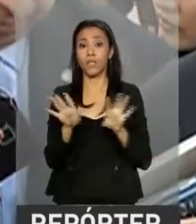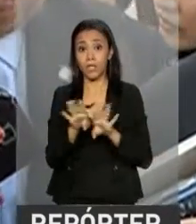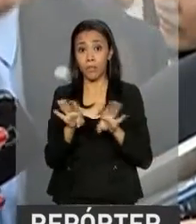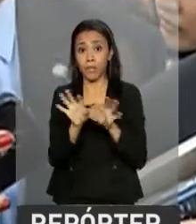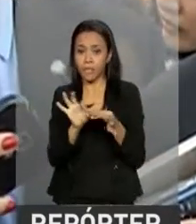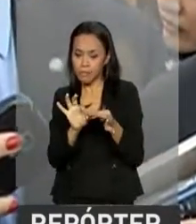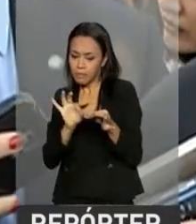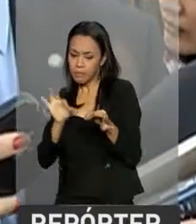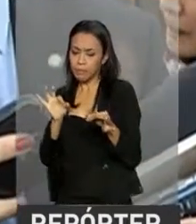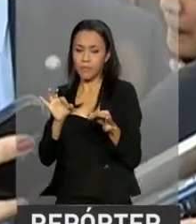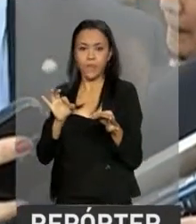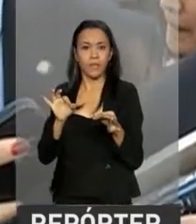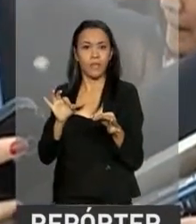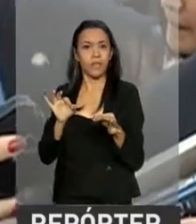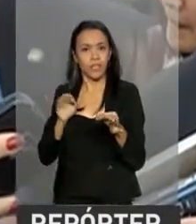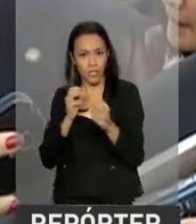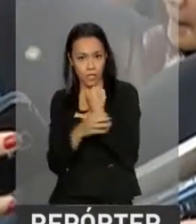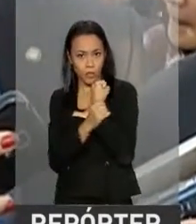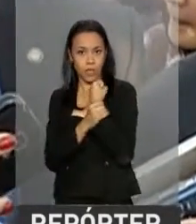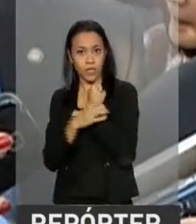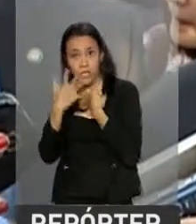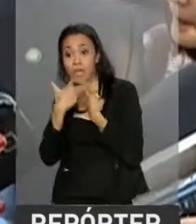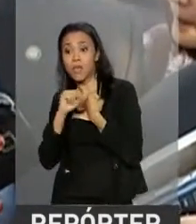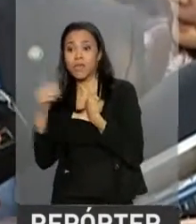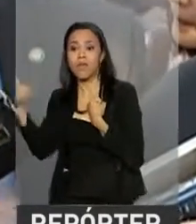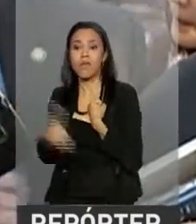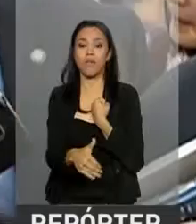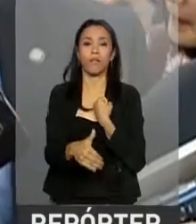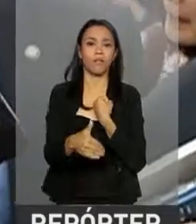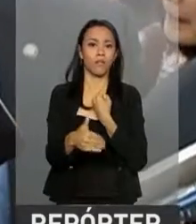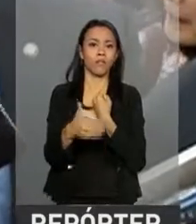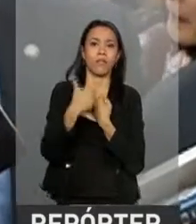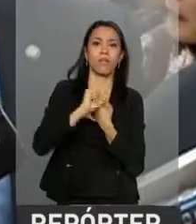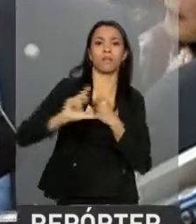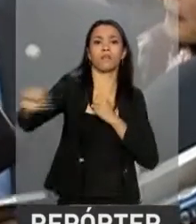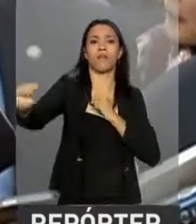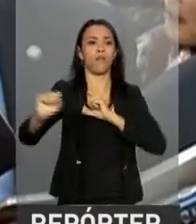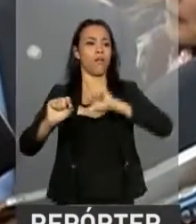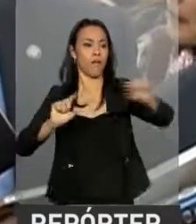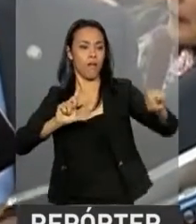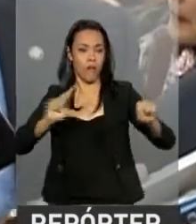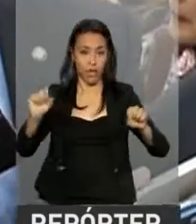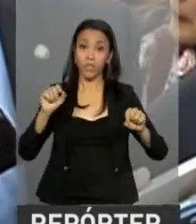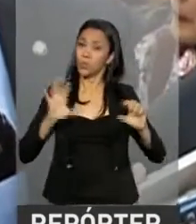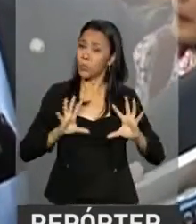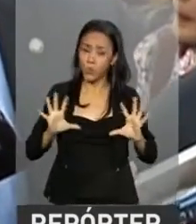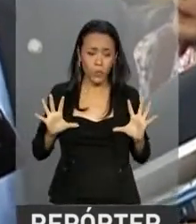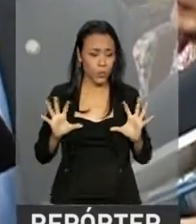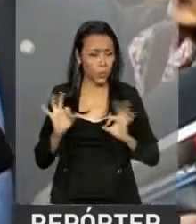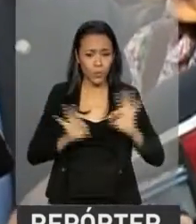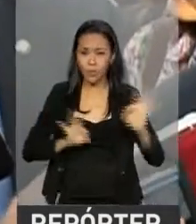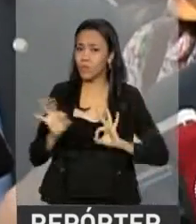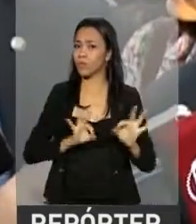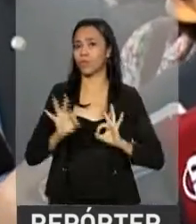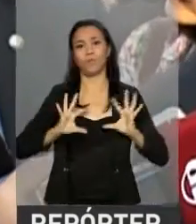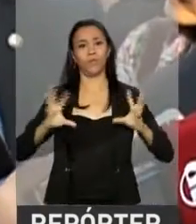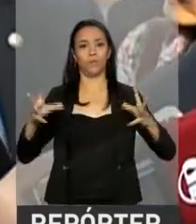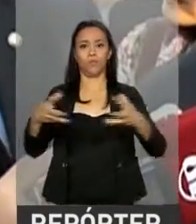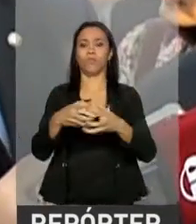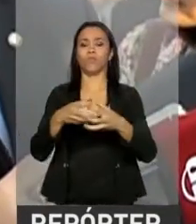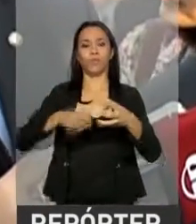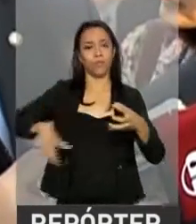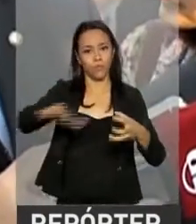consegue segurança o acesso entrada à saída já se matando já se preparando para o momento